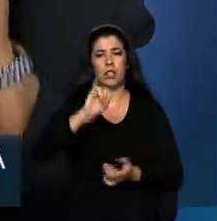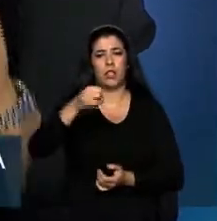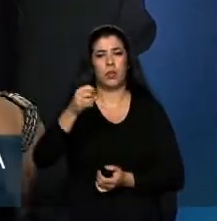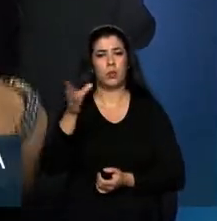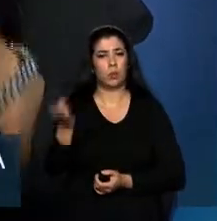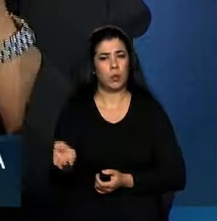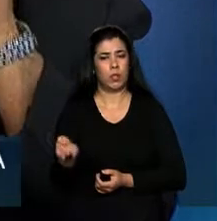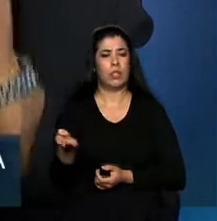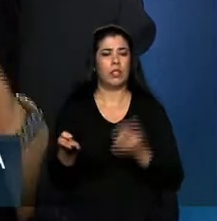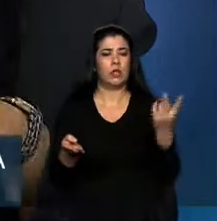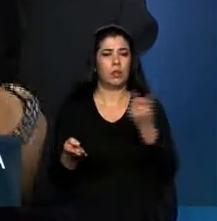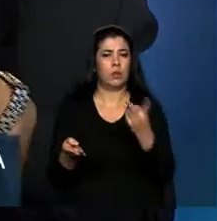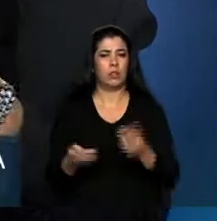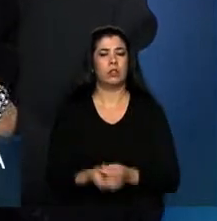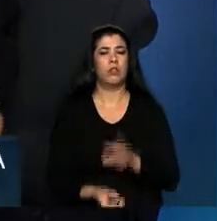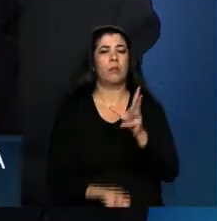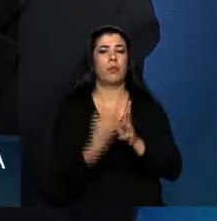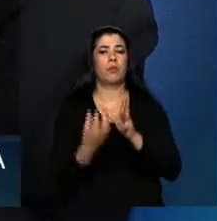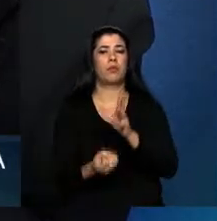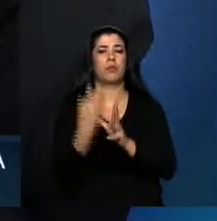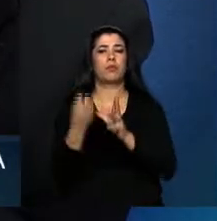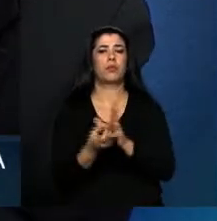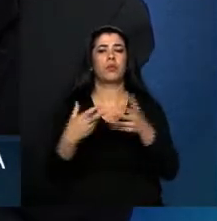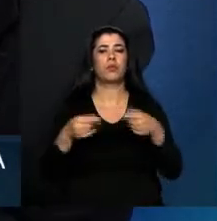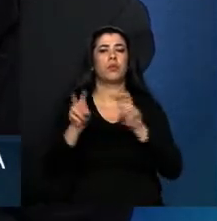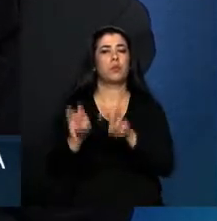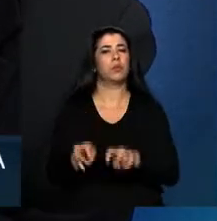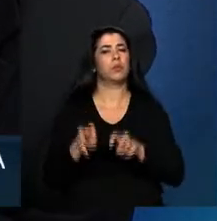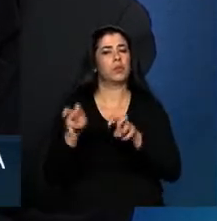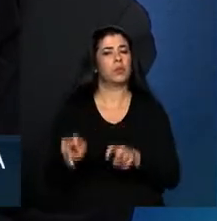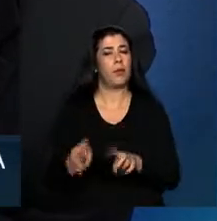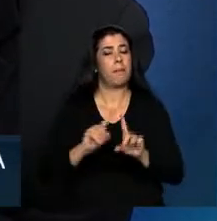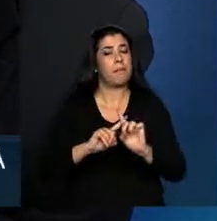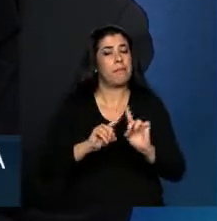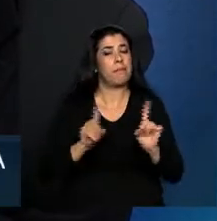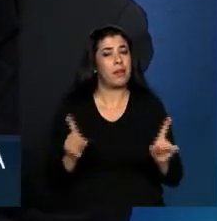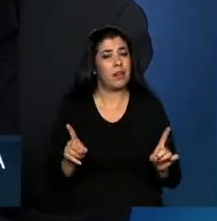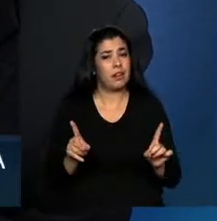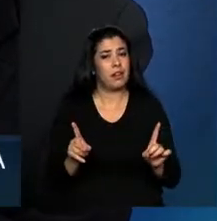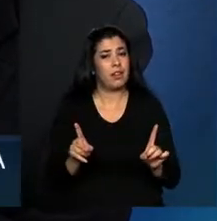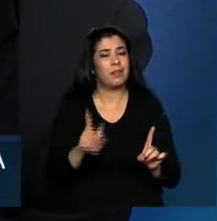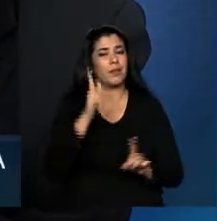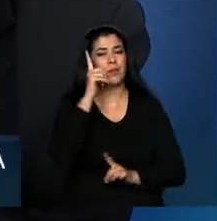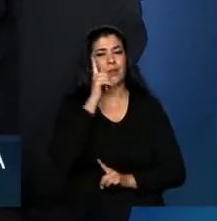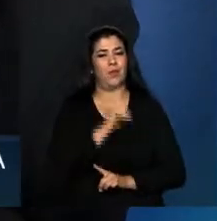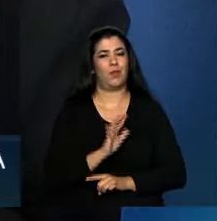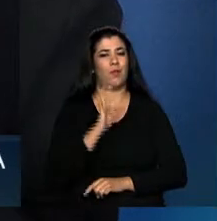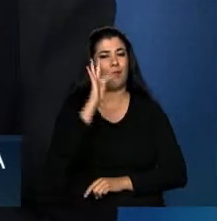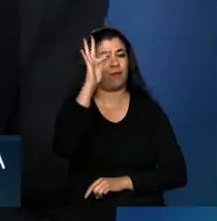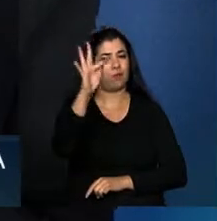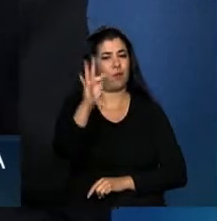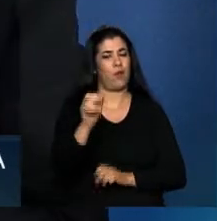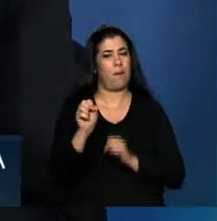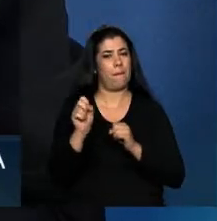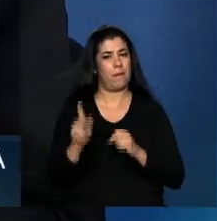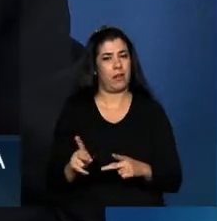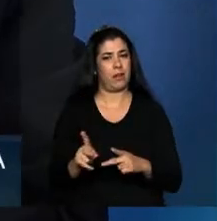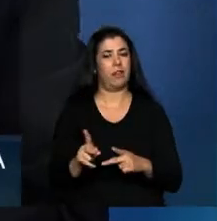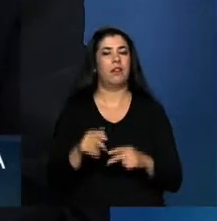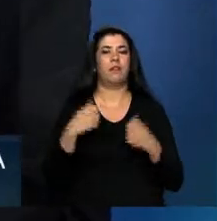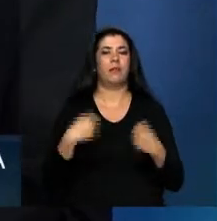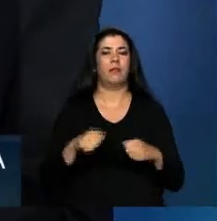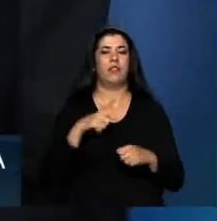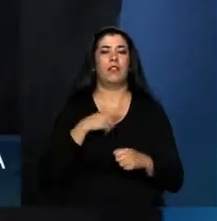anos, produz isso, produz aquilo, mas ainda para efeito da aposentadoria precisava apresentar os